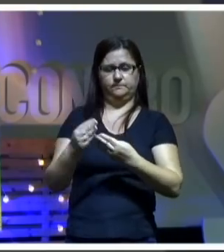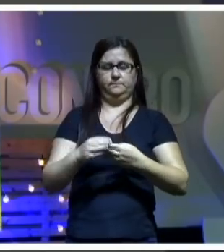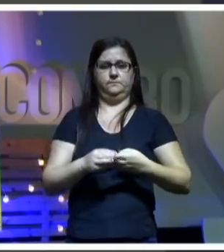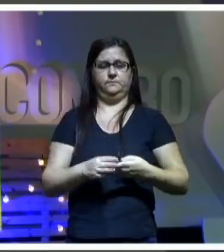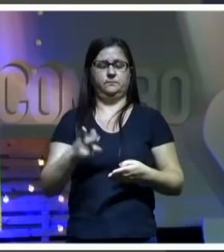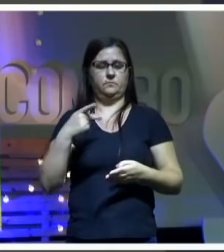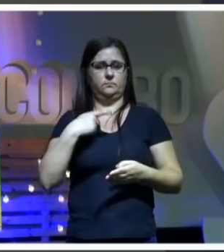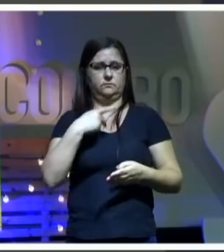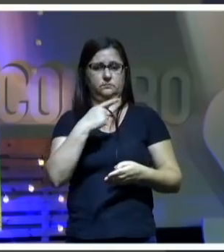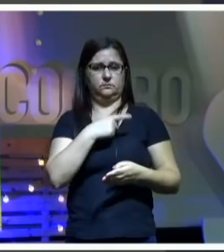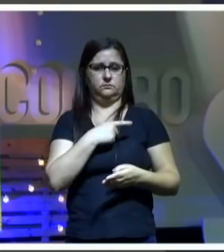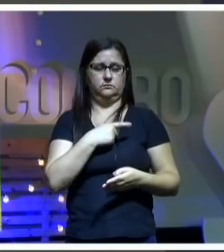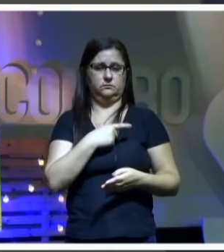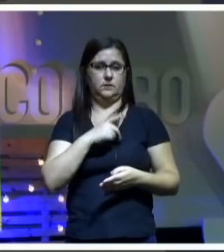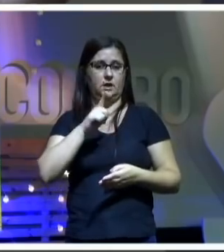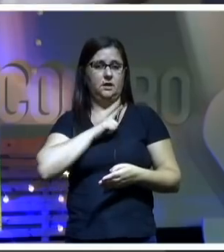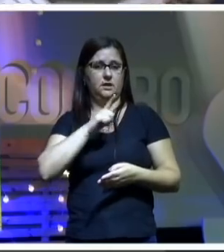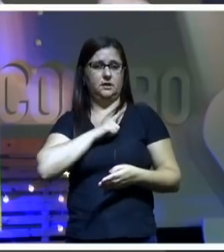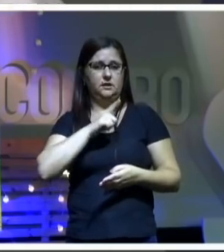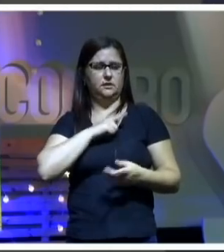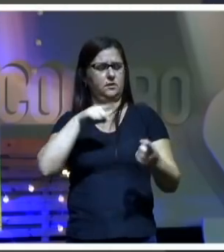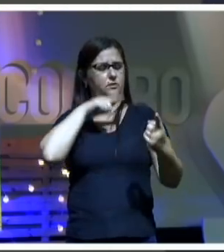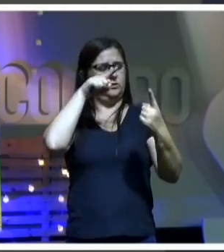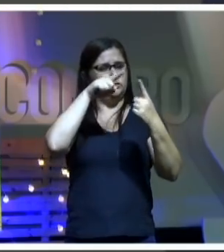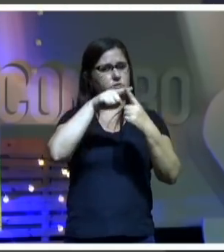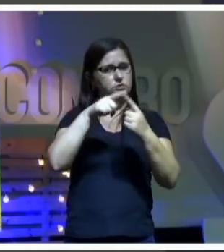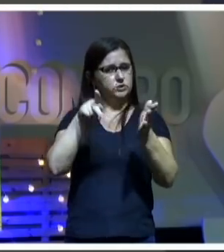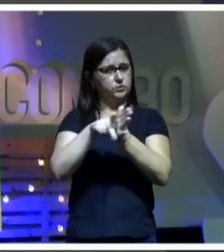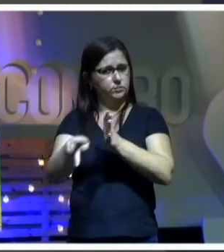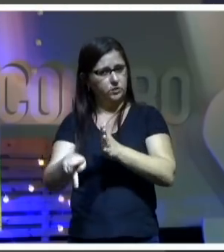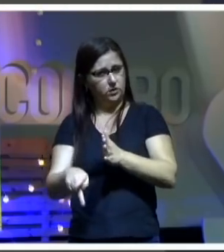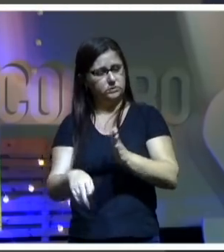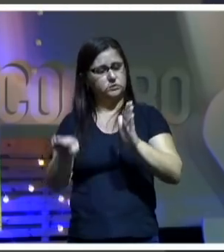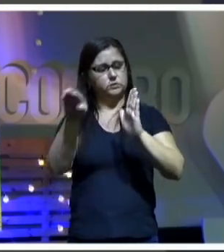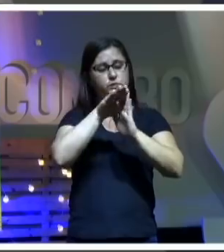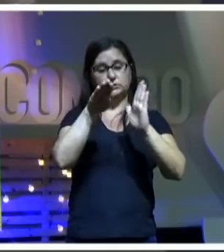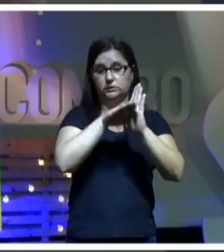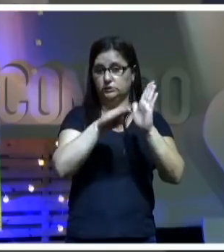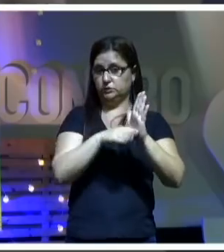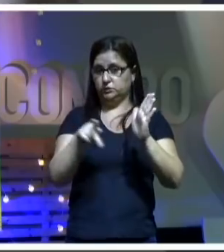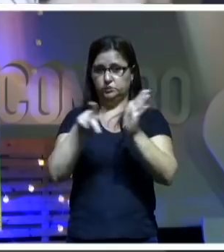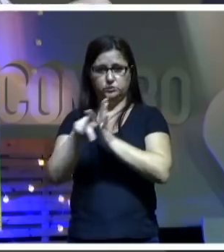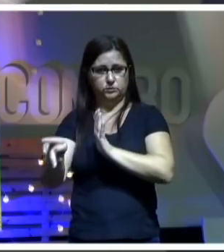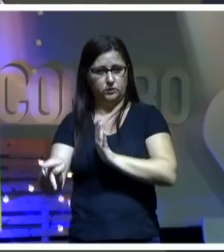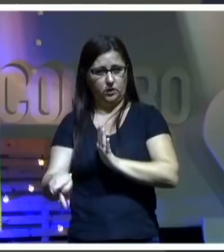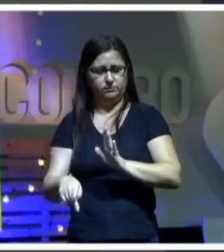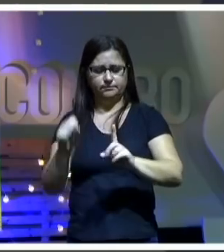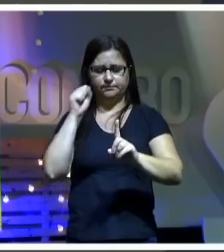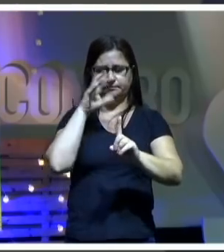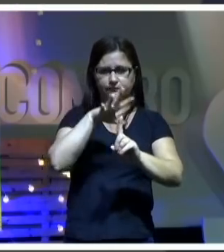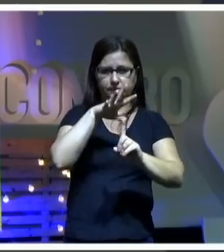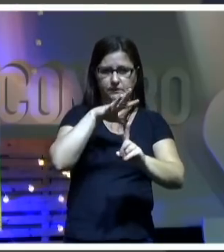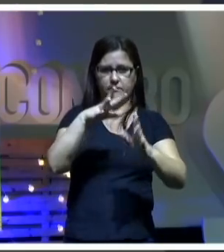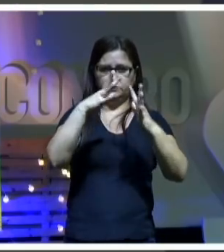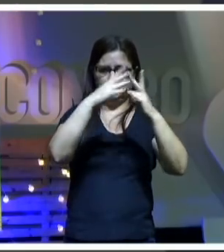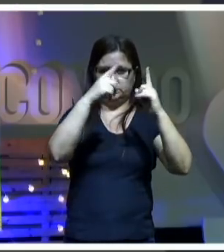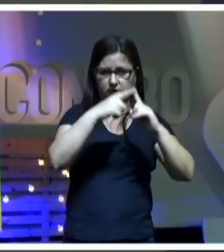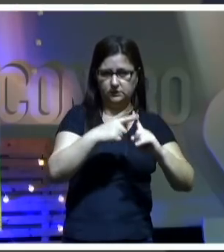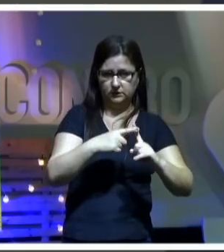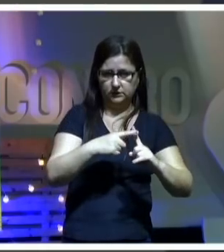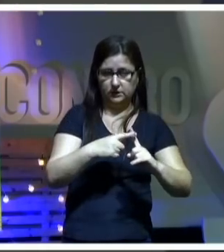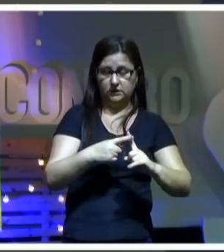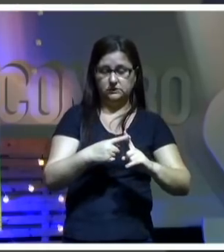pastorais que têm seus próprios objetivos seus próprios métodos e influenciaram a igreja na minha opinião